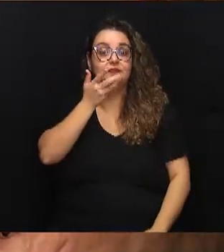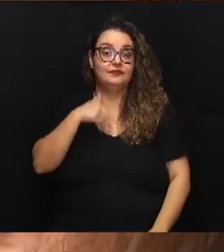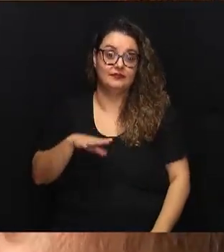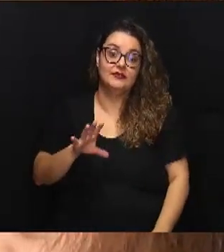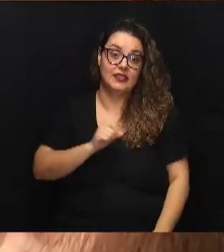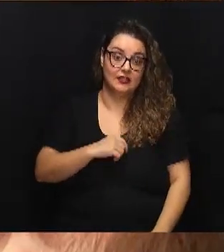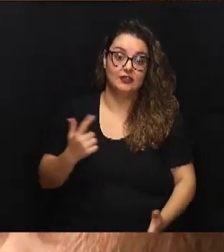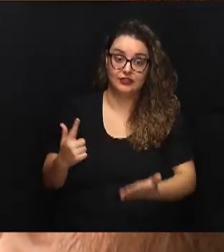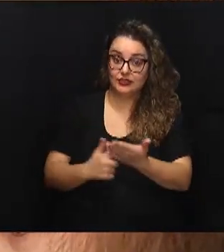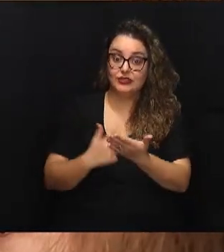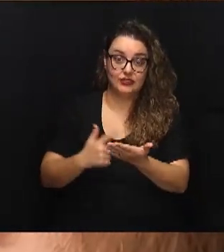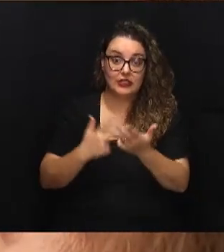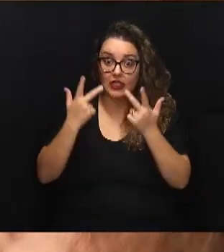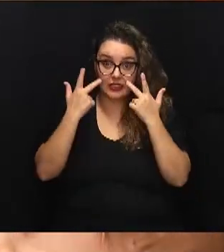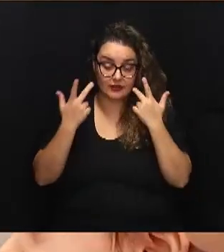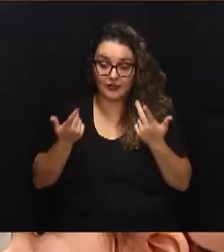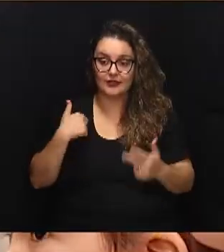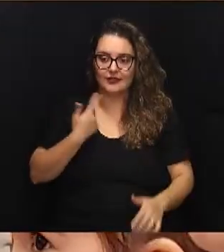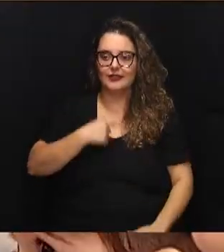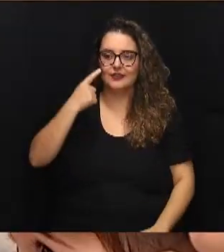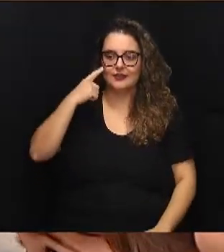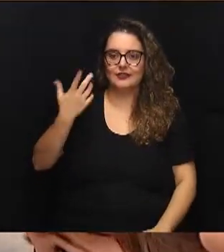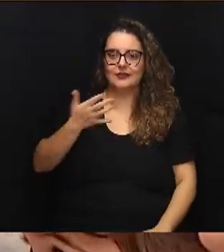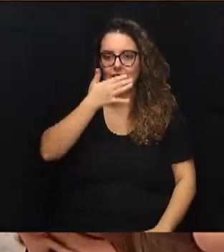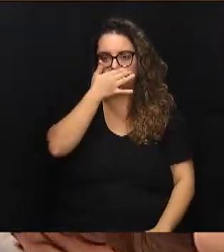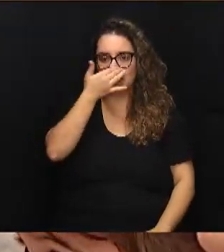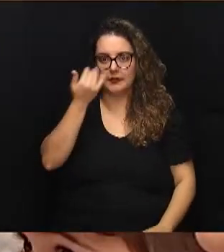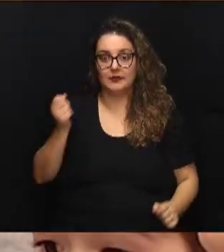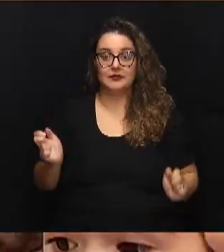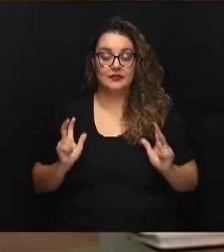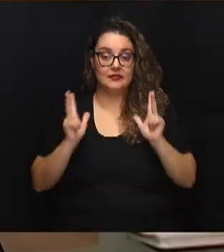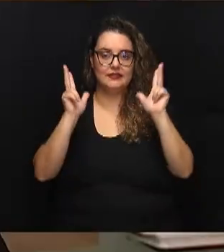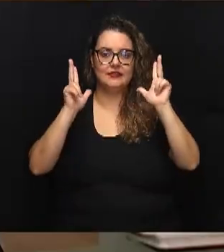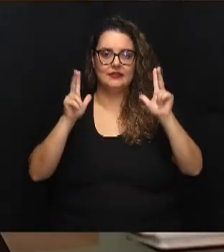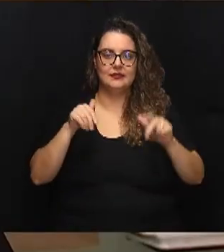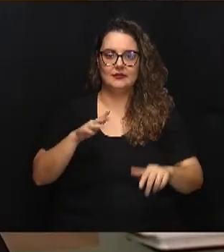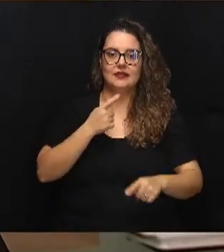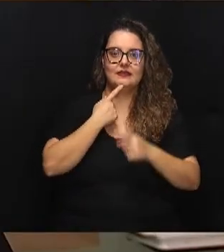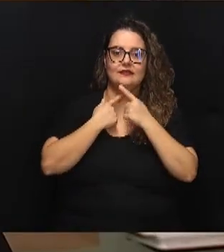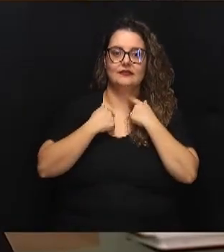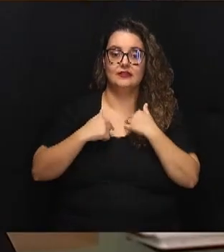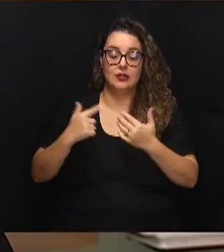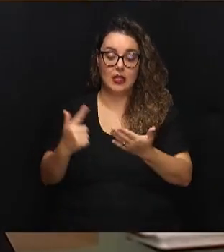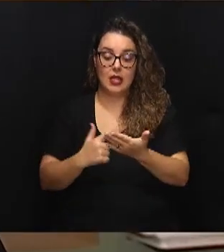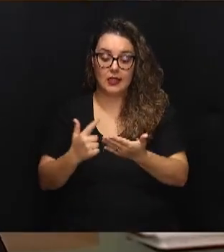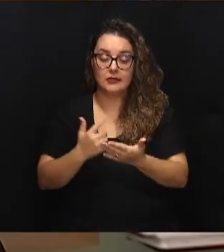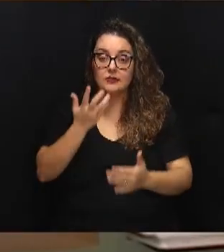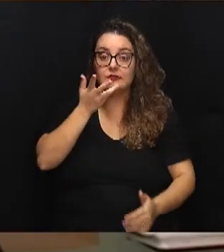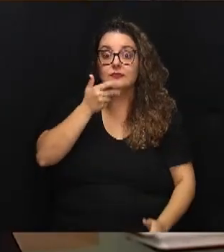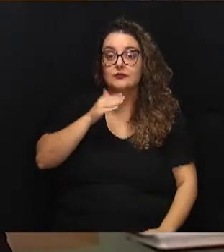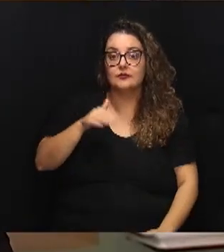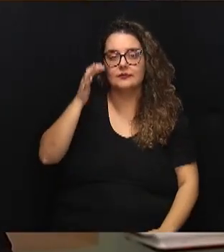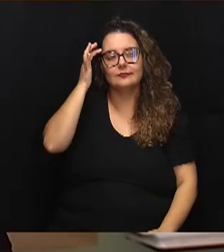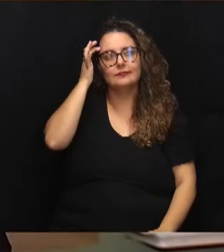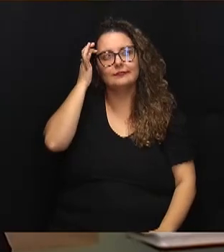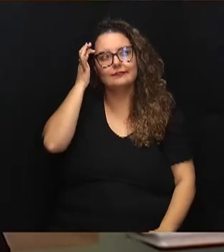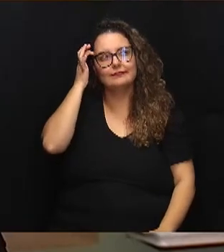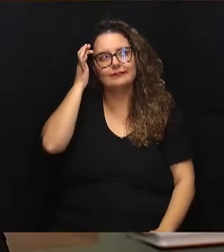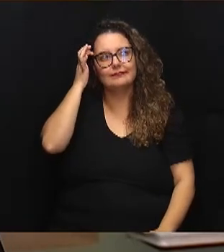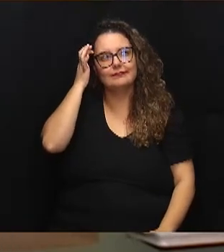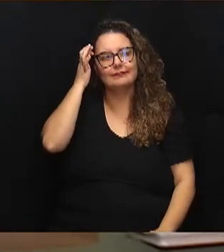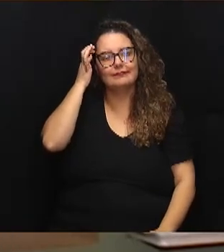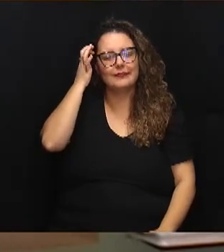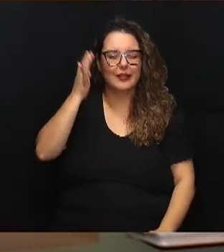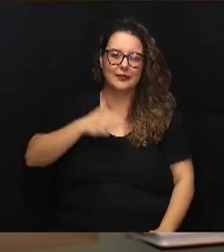né? E a nossa ideia é essa, despertar mais essa vontade ainda. A literatura infantil, eu não gosto muito do termo paradidático